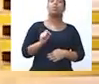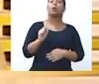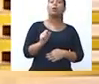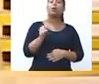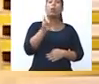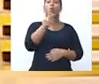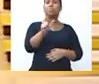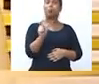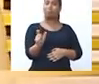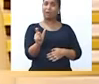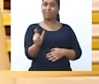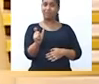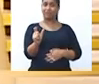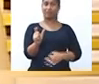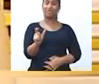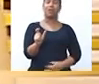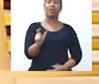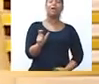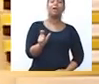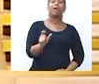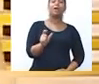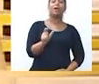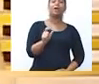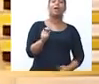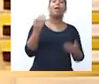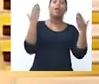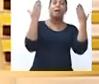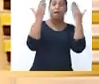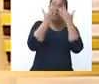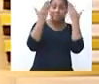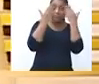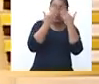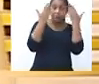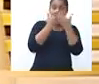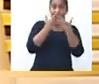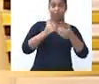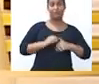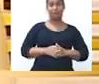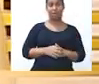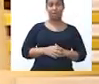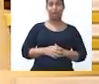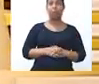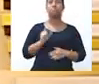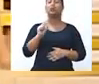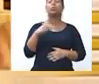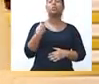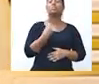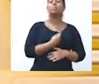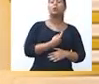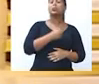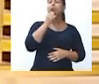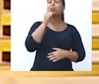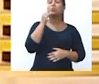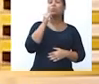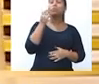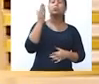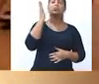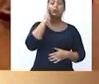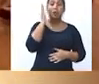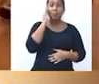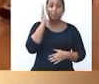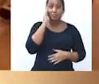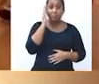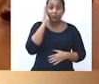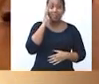outra palavrinha, né? Você dá as palavras, né? A invisibilidade. Né? Quem de nós aqui sabia que é isso?